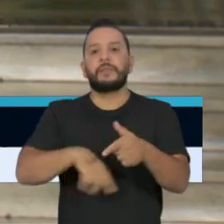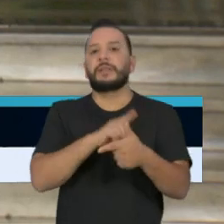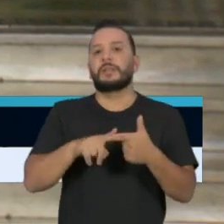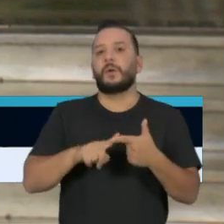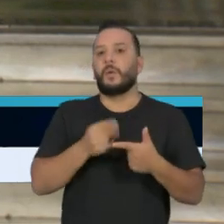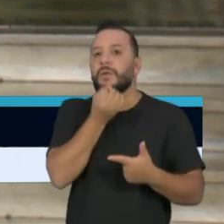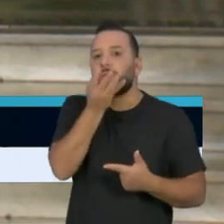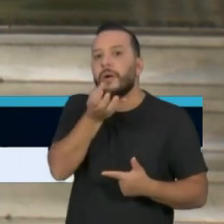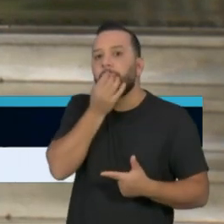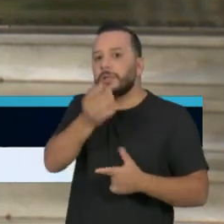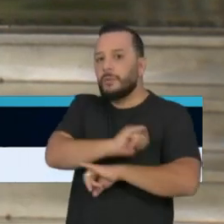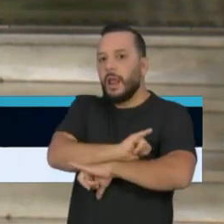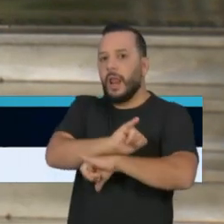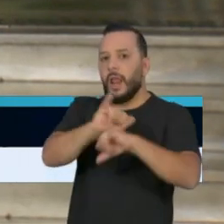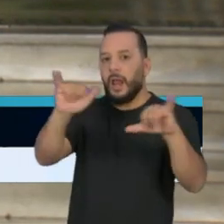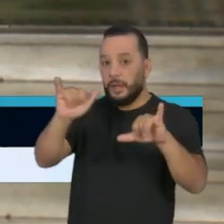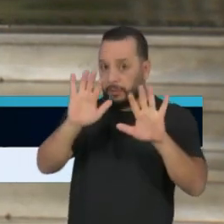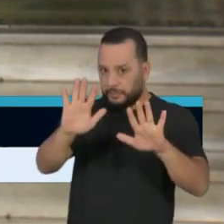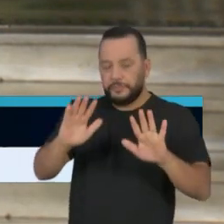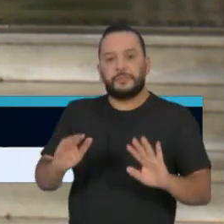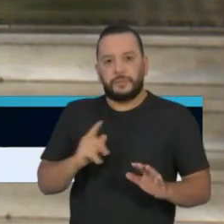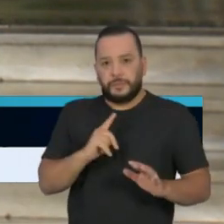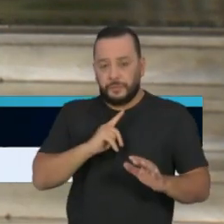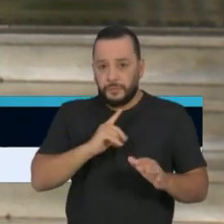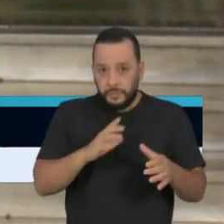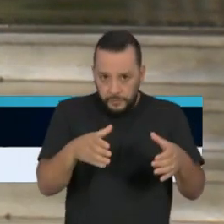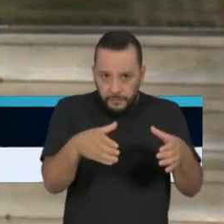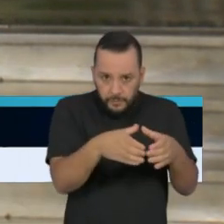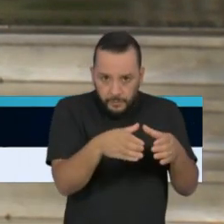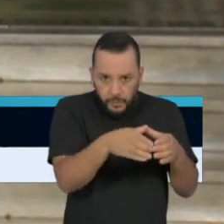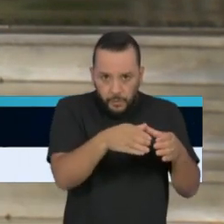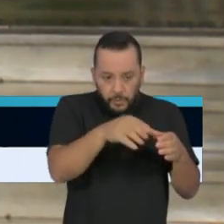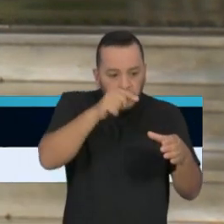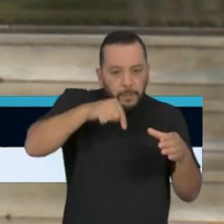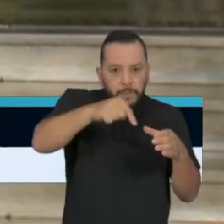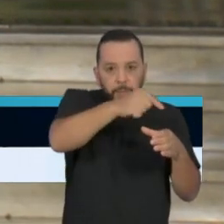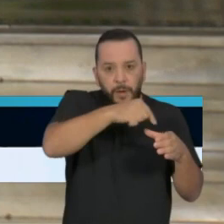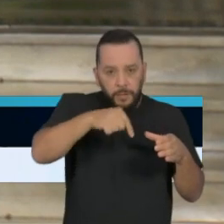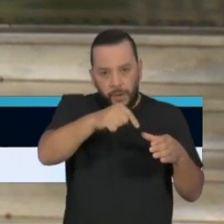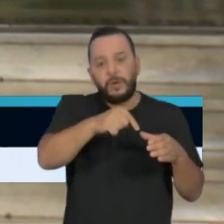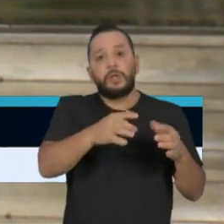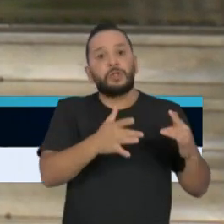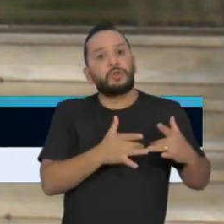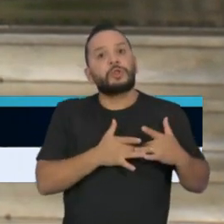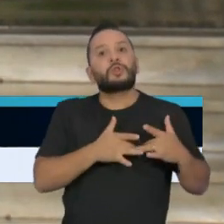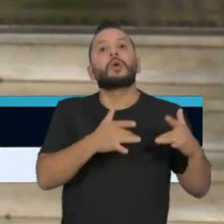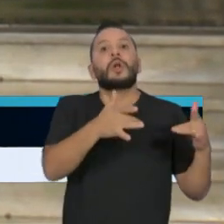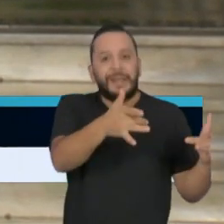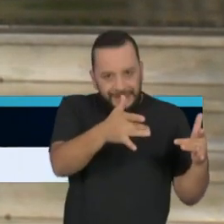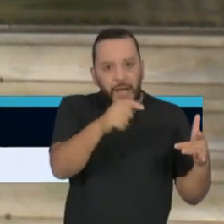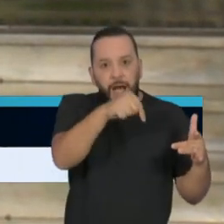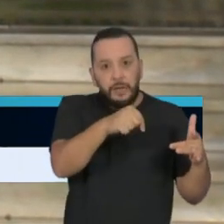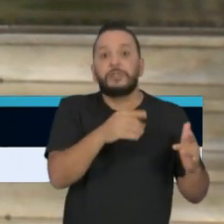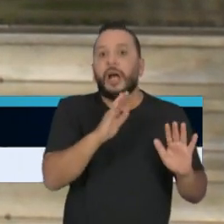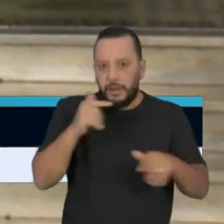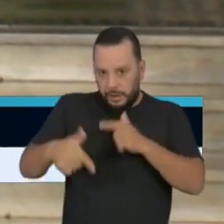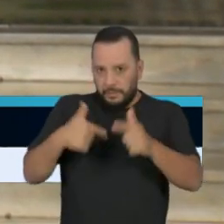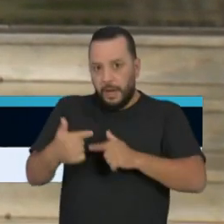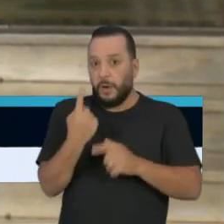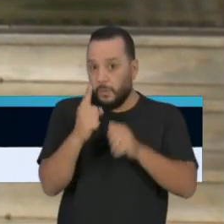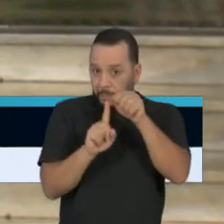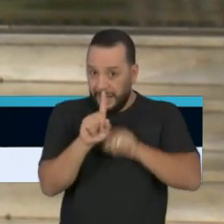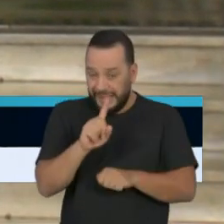É que a Constituição do Comitê Empresarial Solidário, que já está operando há um mês e reúne